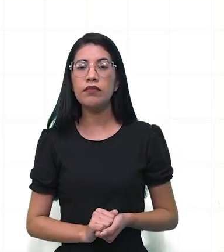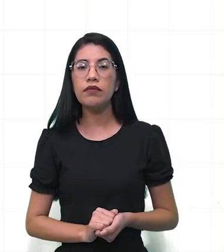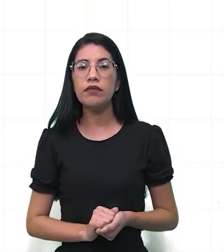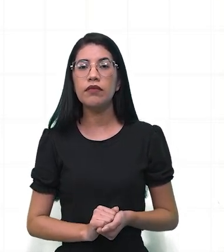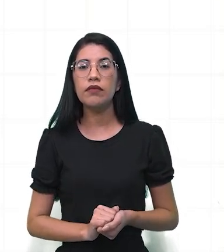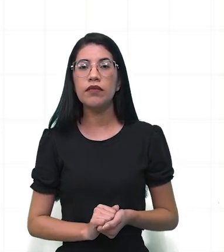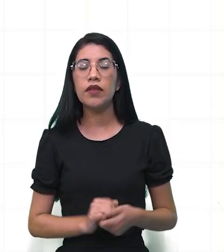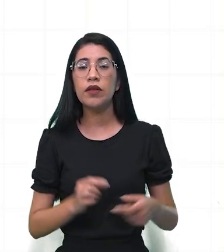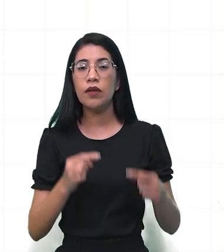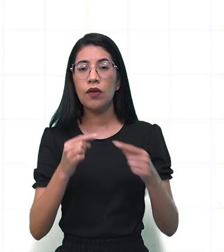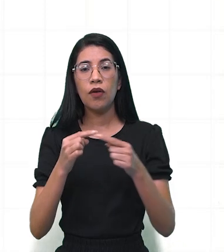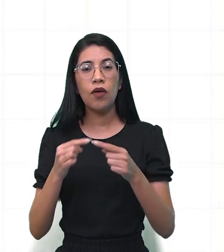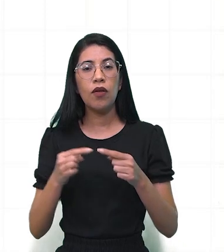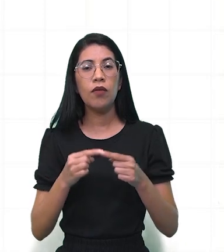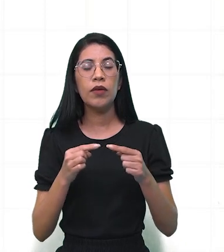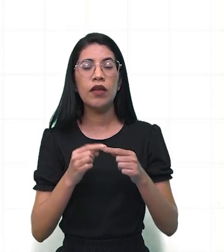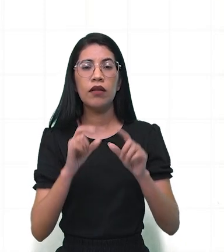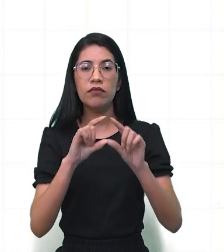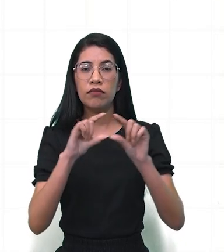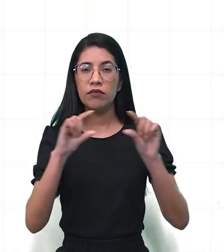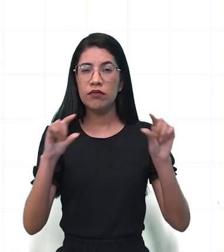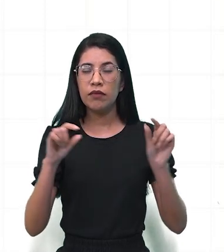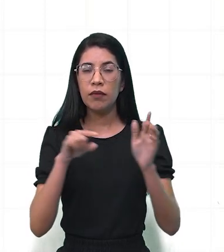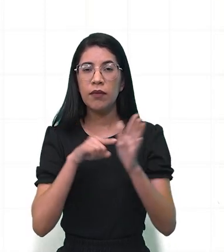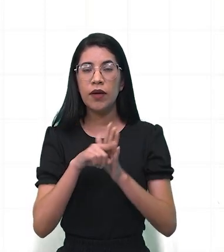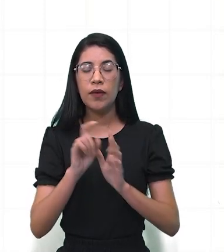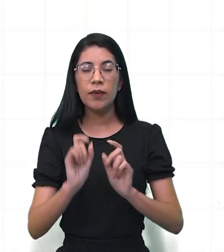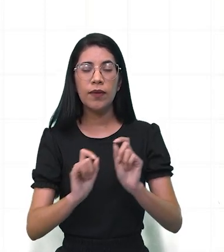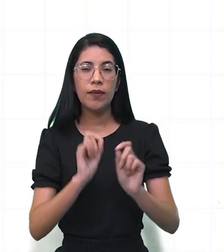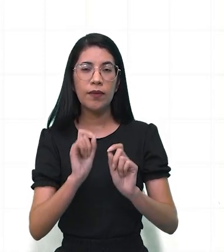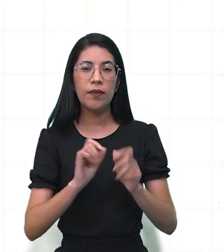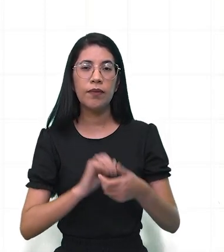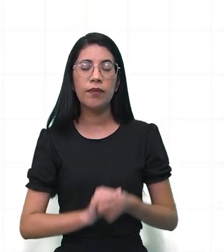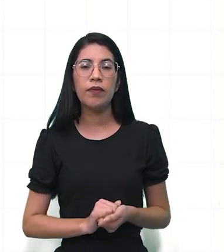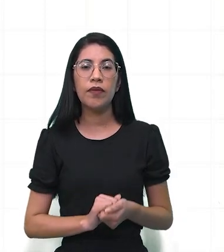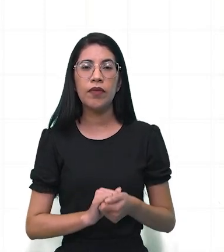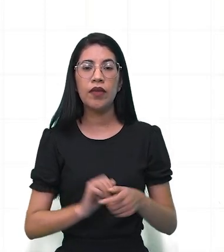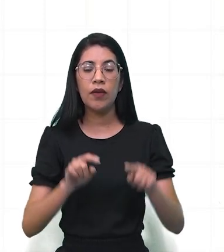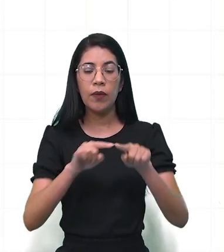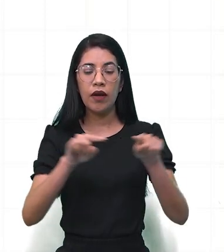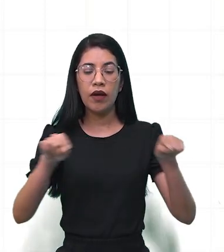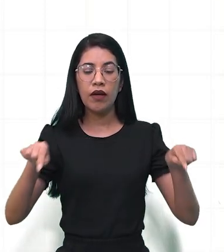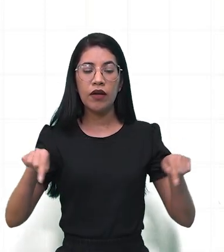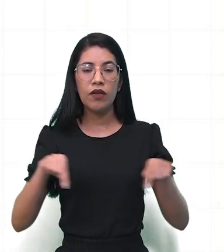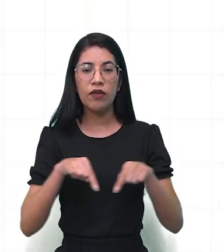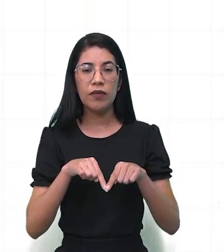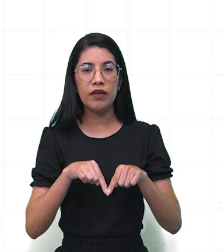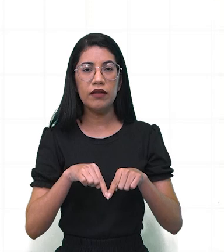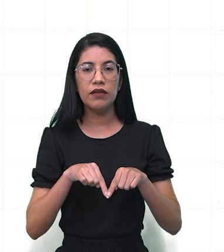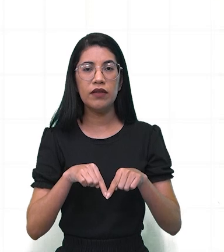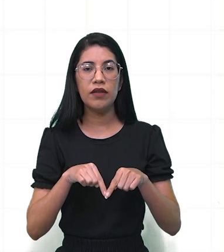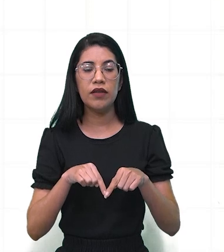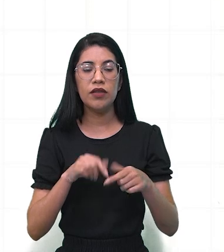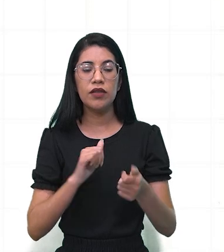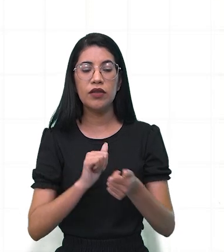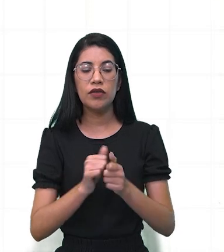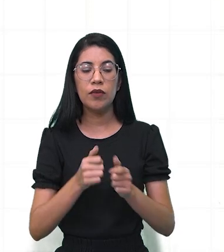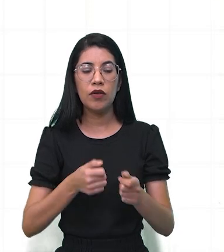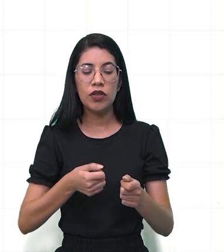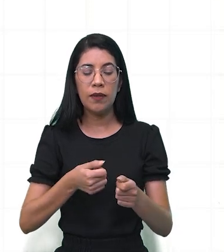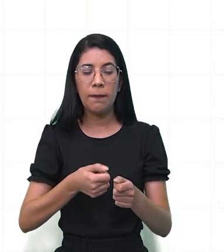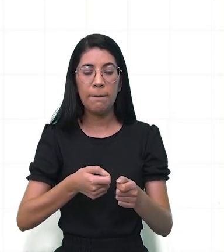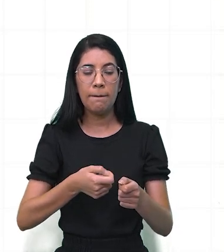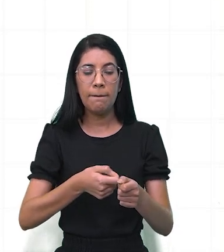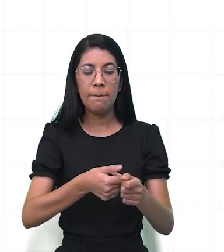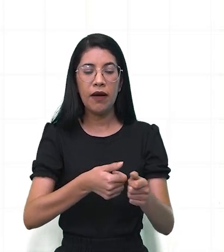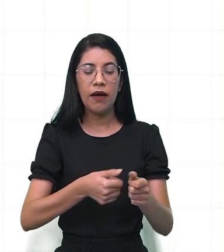a realidade do enunciado. Ele diz que é um campo, né, de futebol de botão. Então, se é